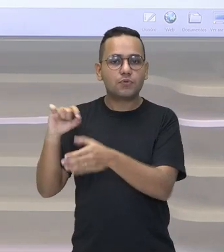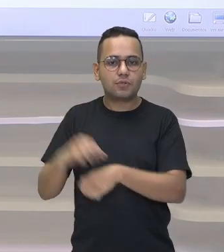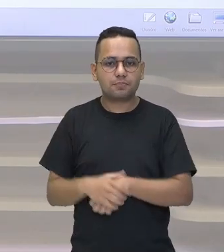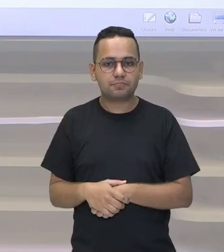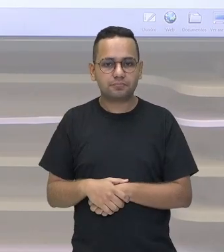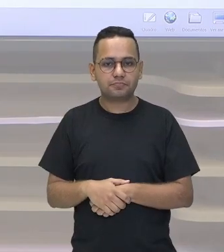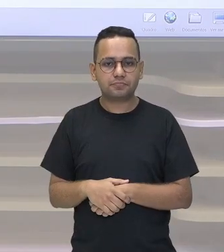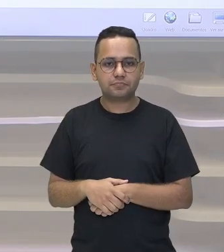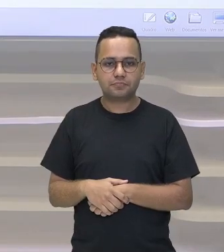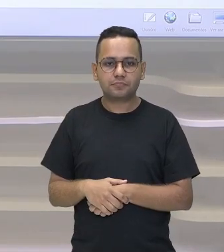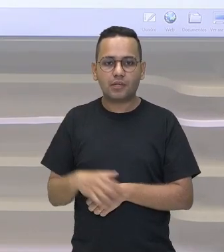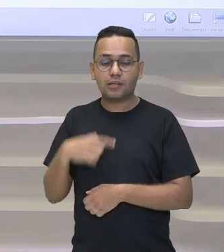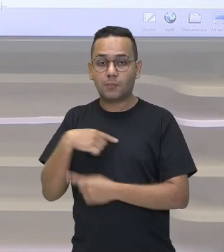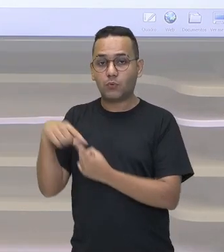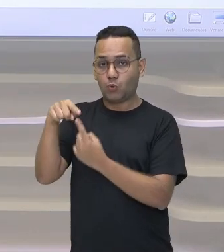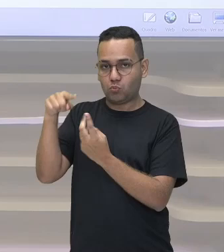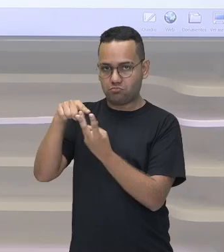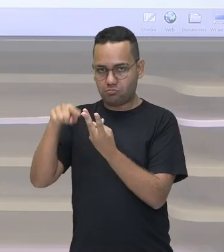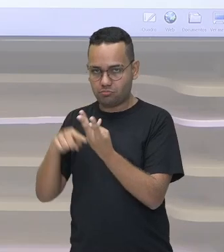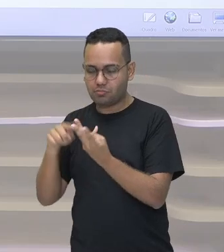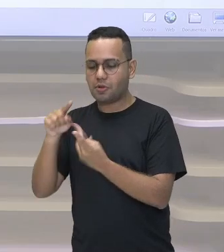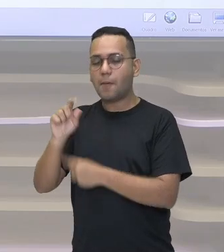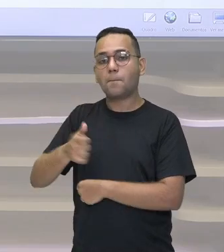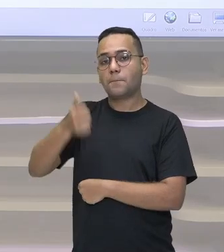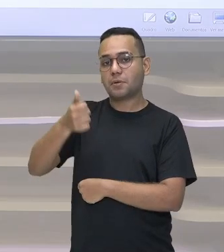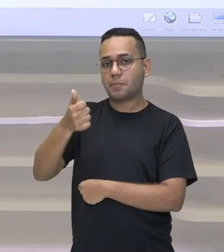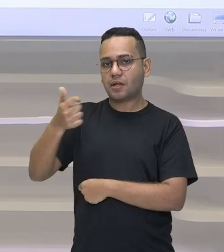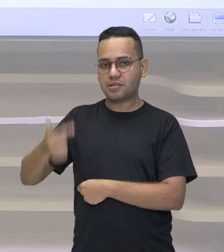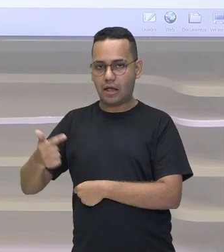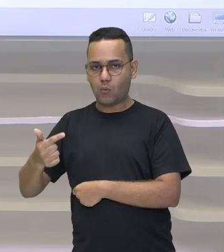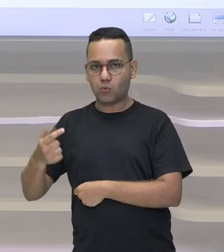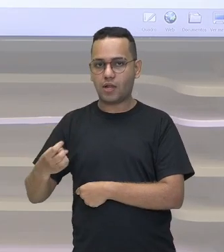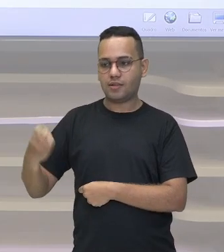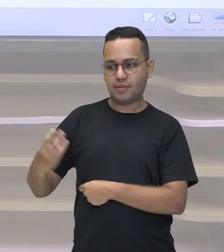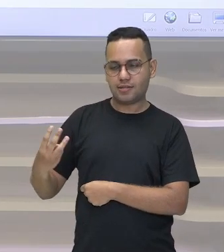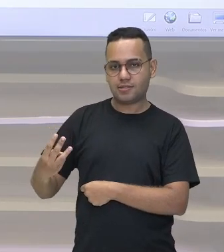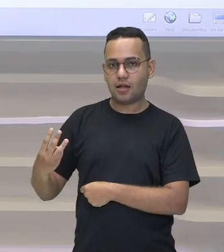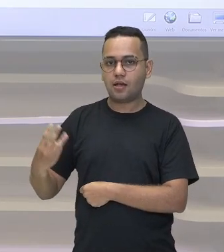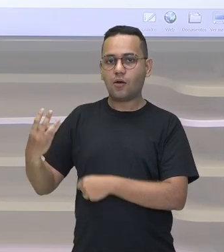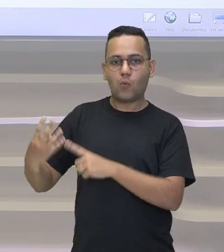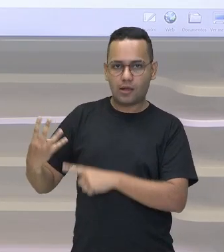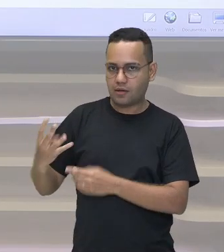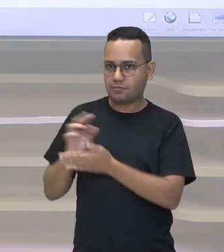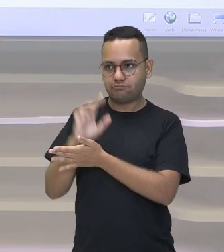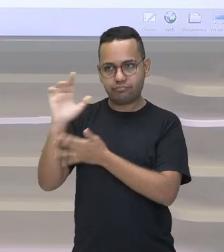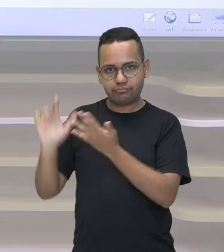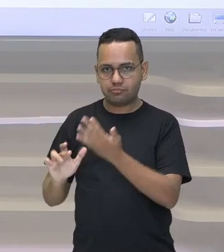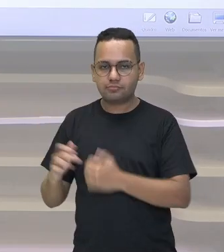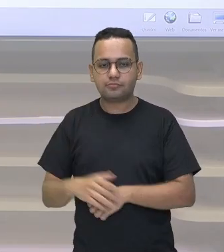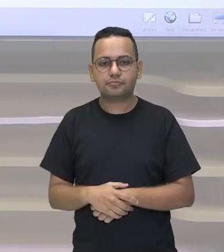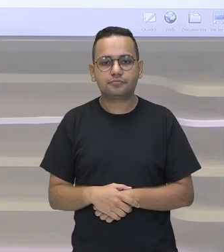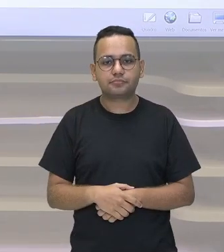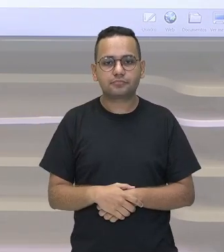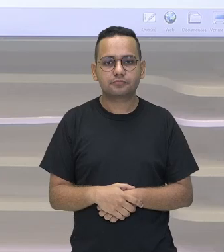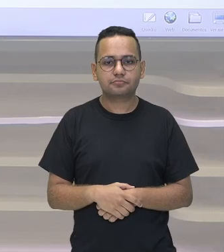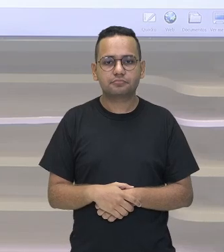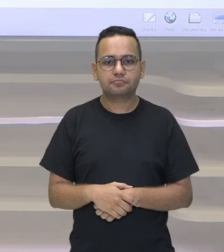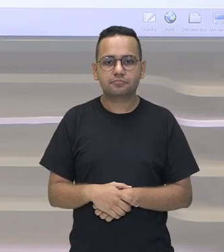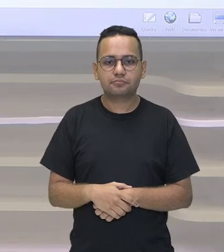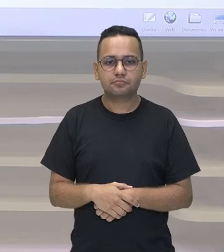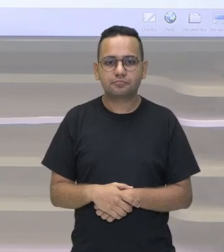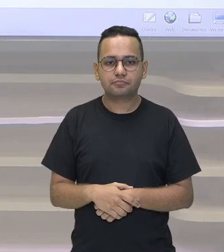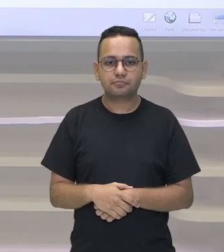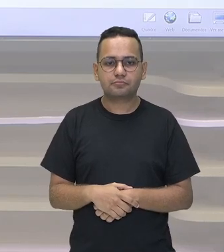classificação em consumidor primário, consumidor secundário, terciário e aí sucessivamente. Essa classificação